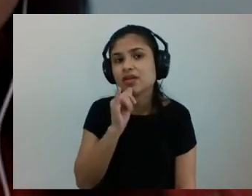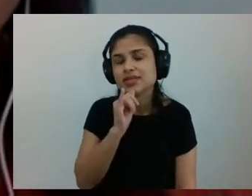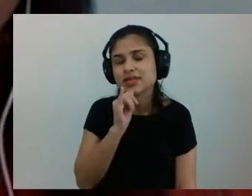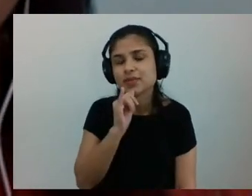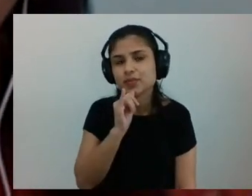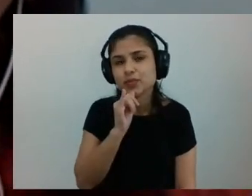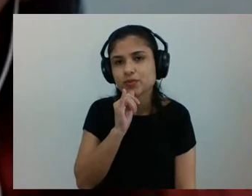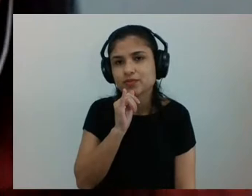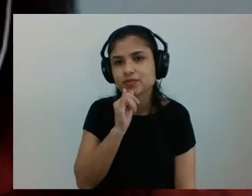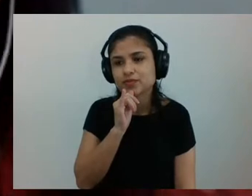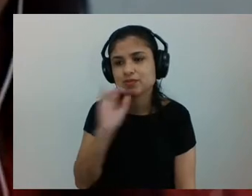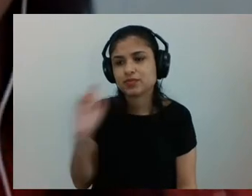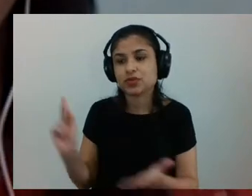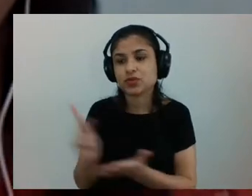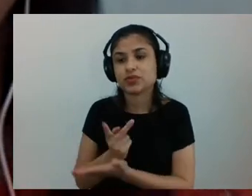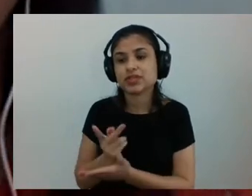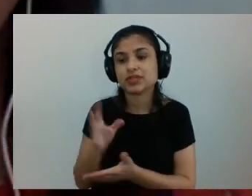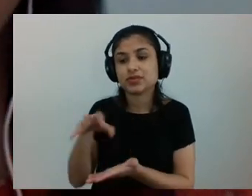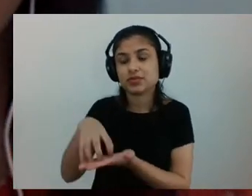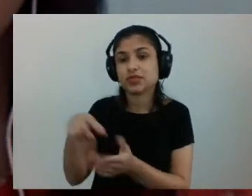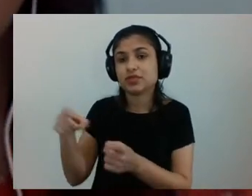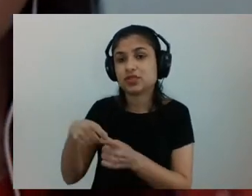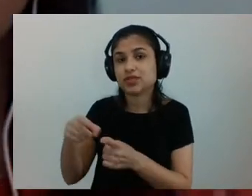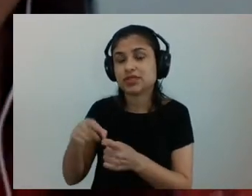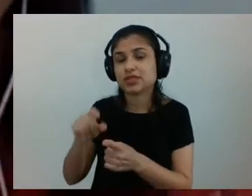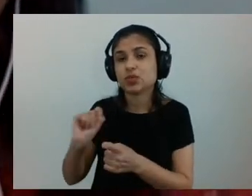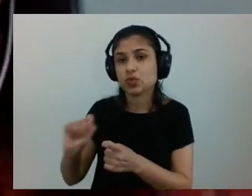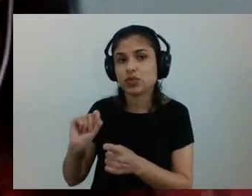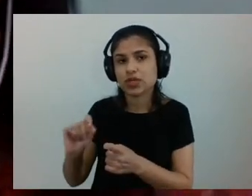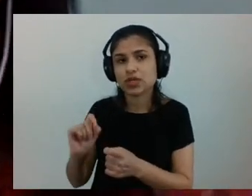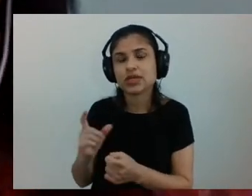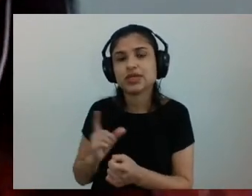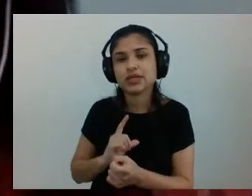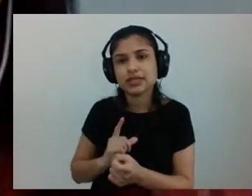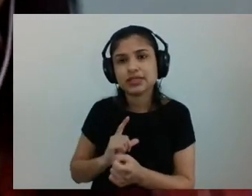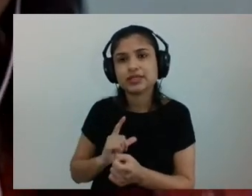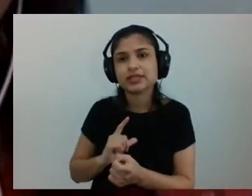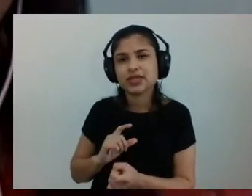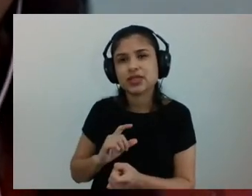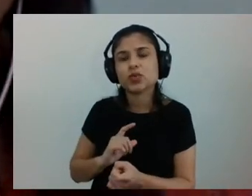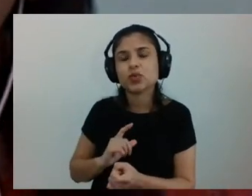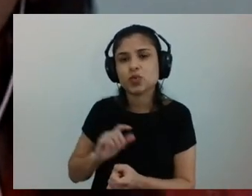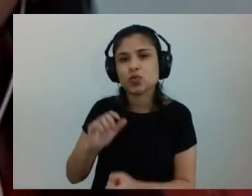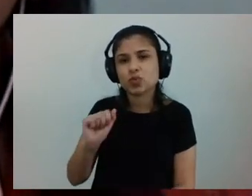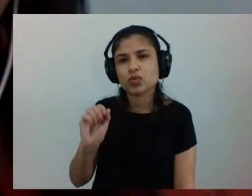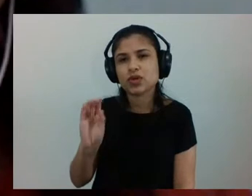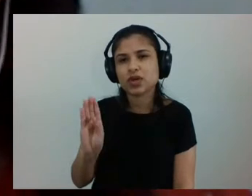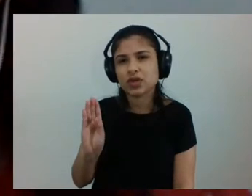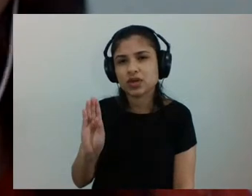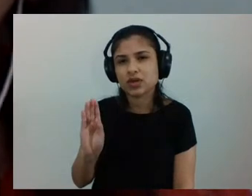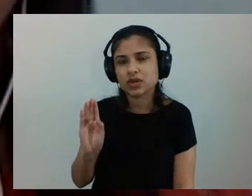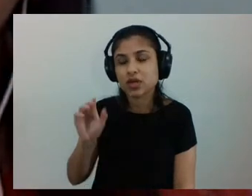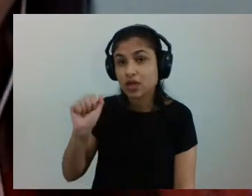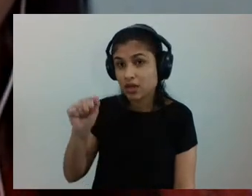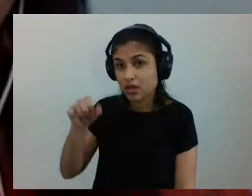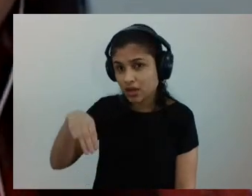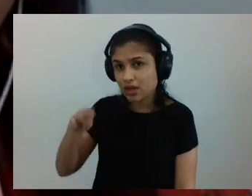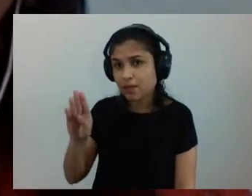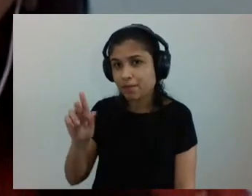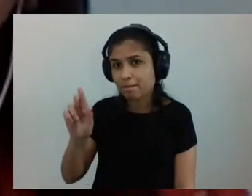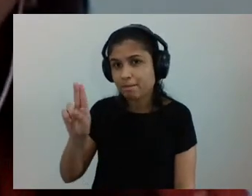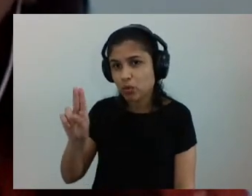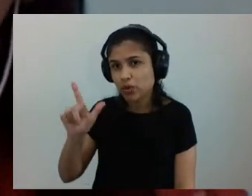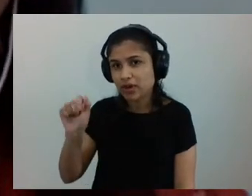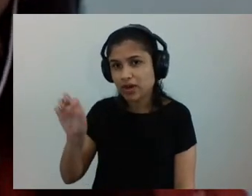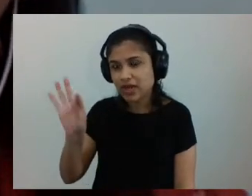de medicina, que houve uma perda, né, de um ambulatório de doenças genéticas, que era extremamente importante para o